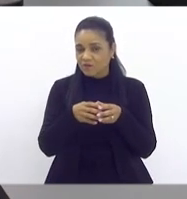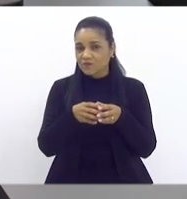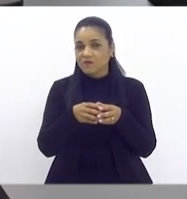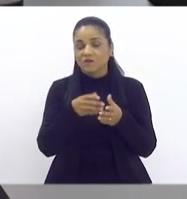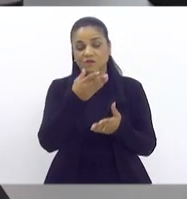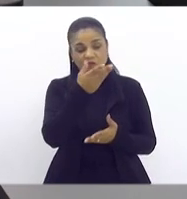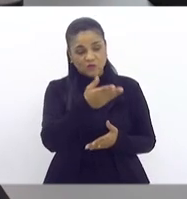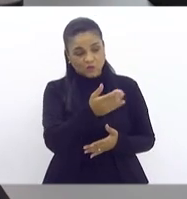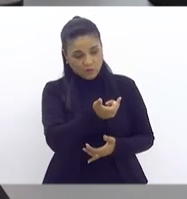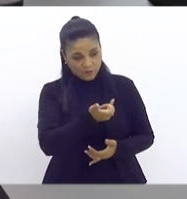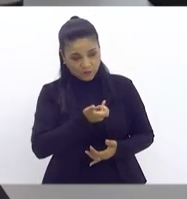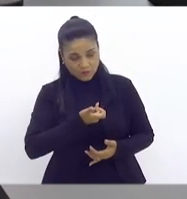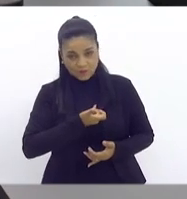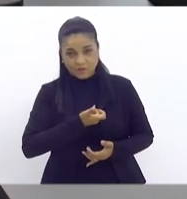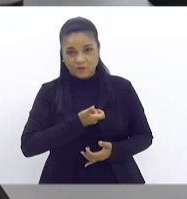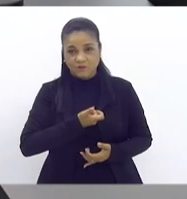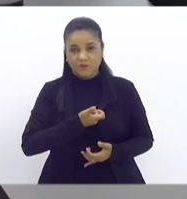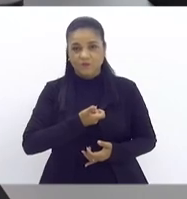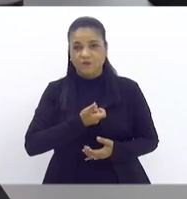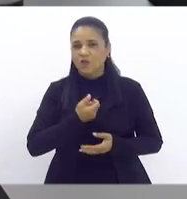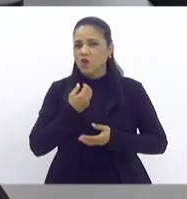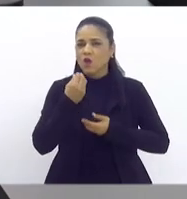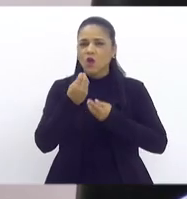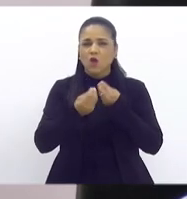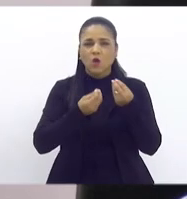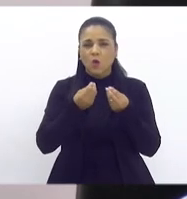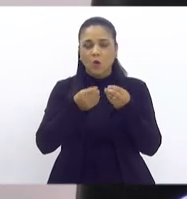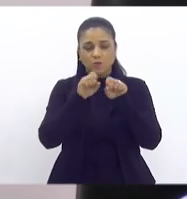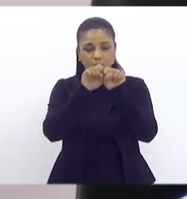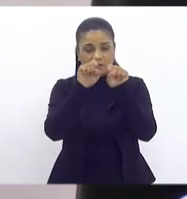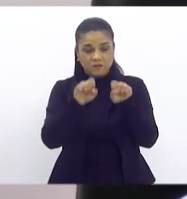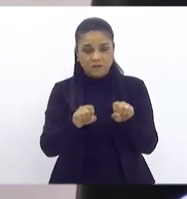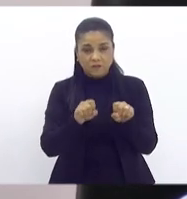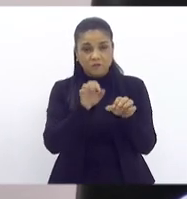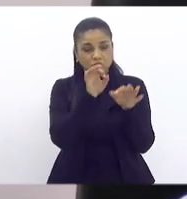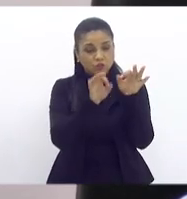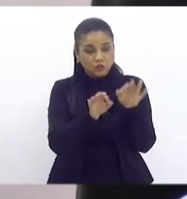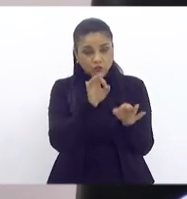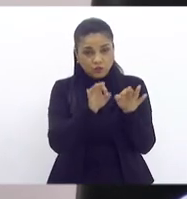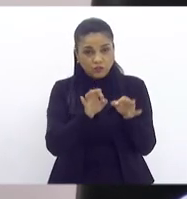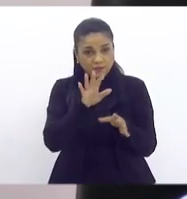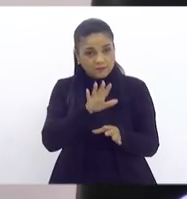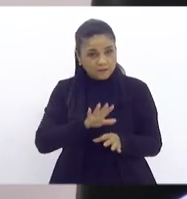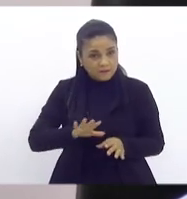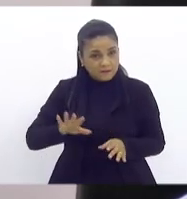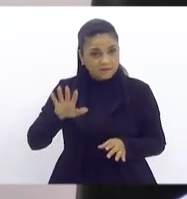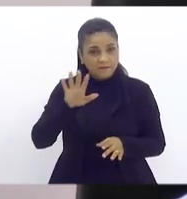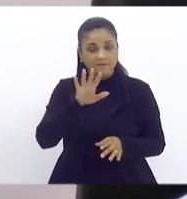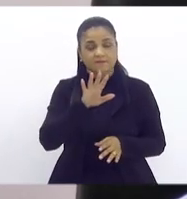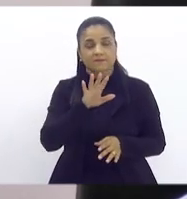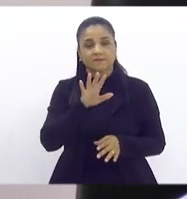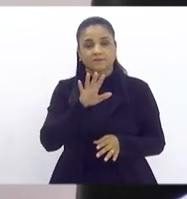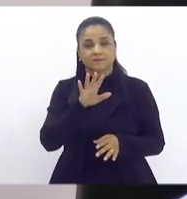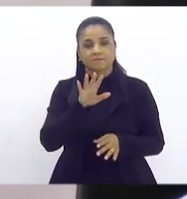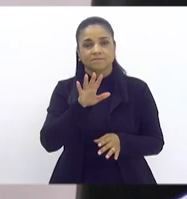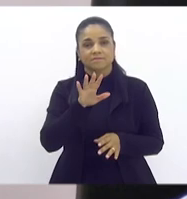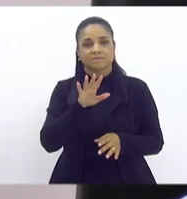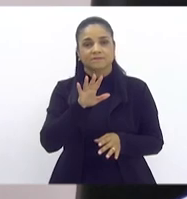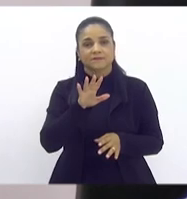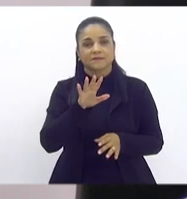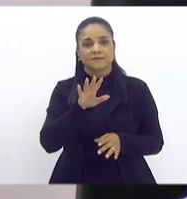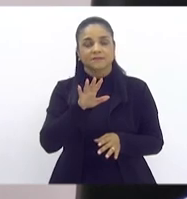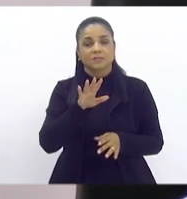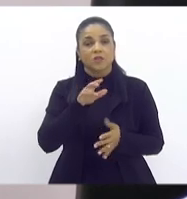nos dizer eh como vê o sistema de Justiça inteiro eh também